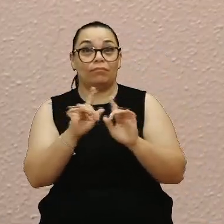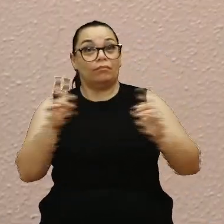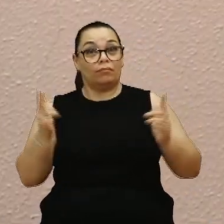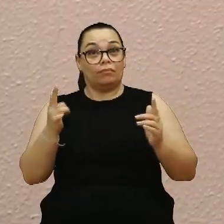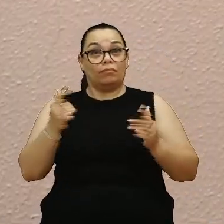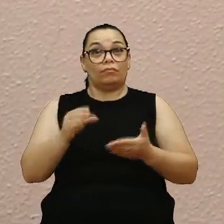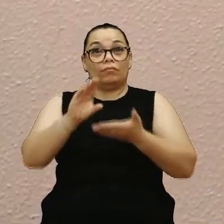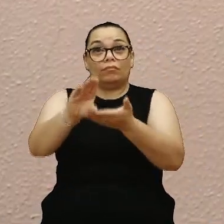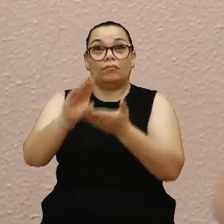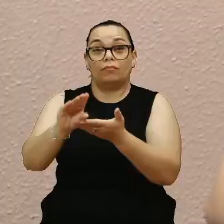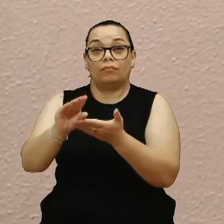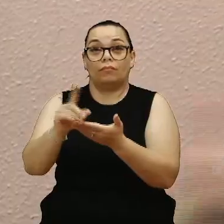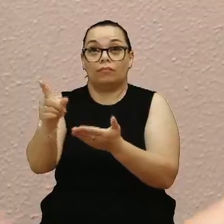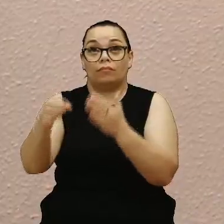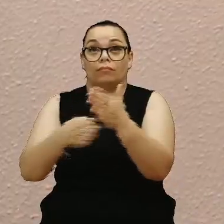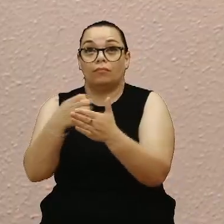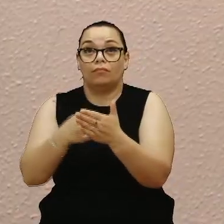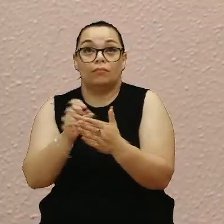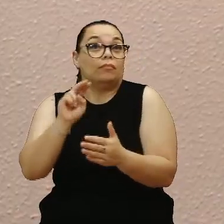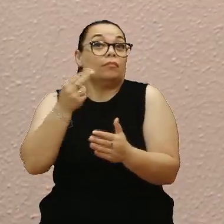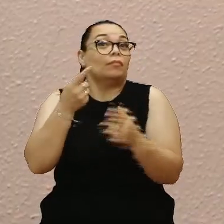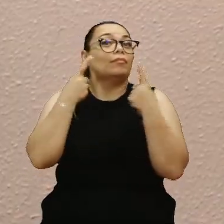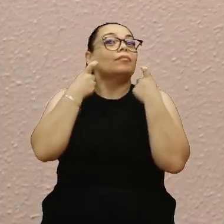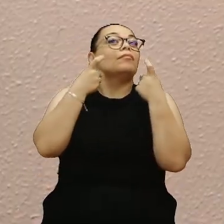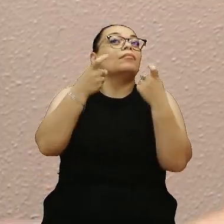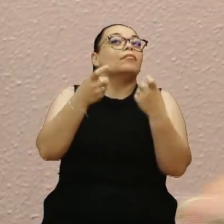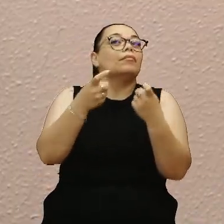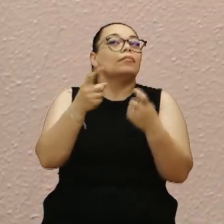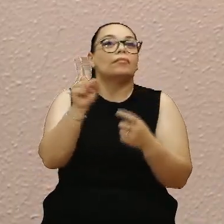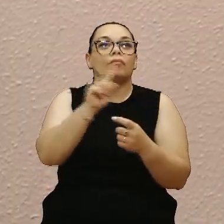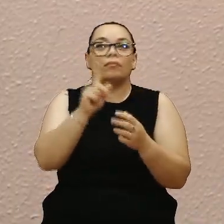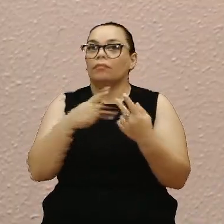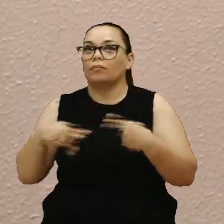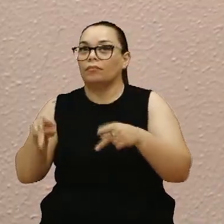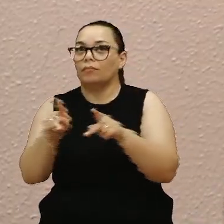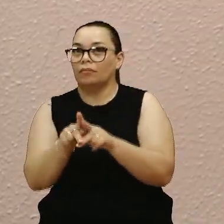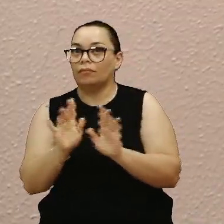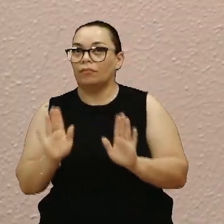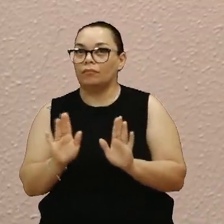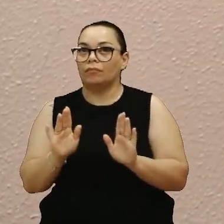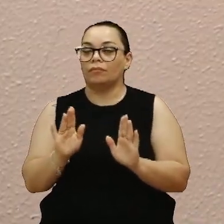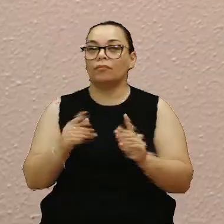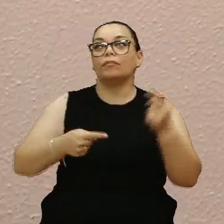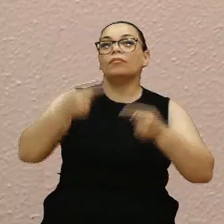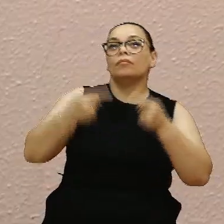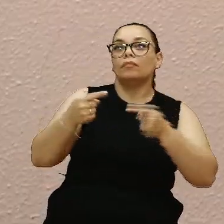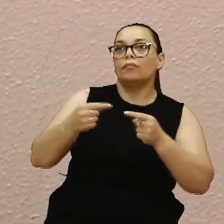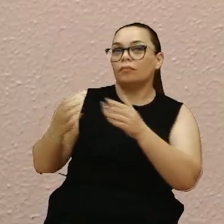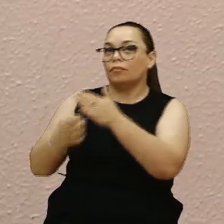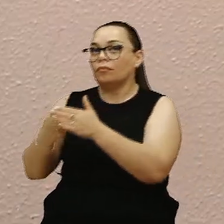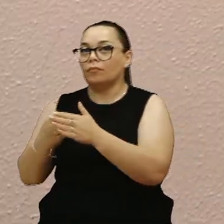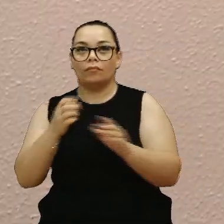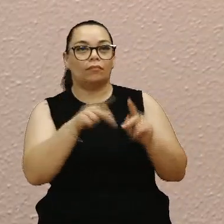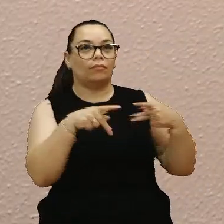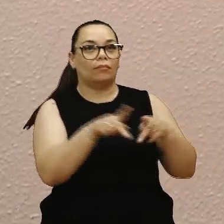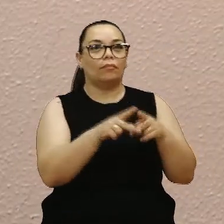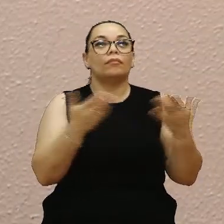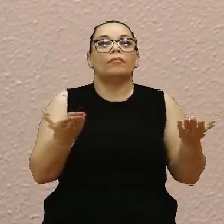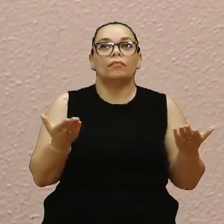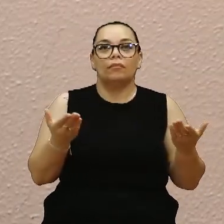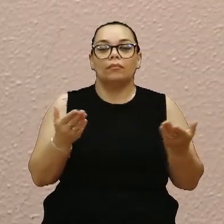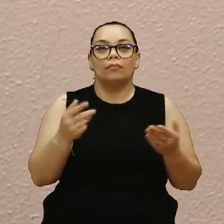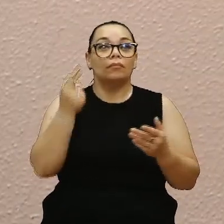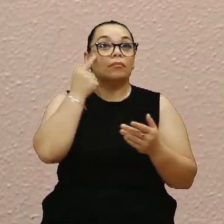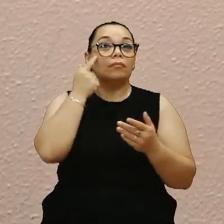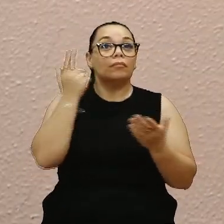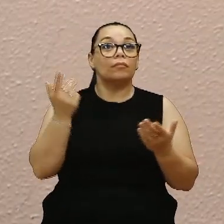repassado para a empresa? Ou o interesse que está prevalecendo aqui não é o da população e sim da empresa? Nós precisamos debater essas coisas. Então, na nossa concepção,